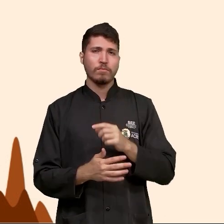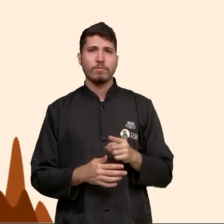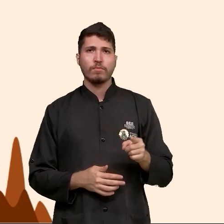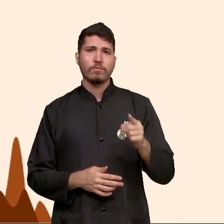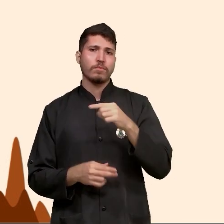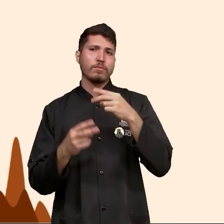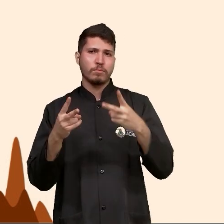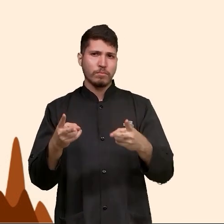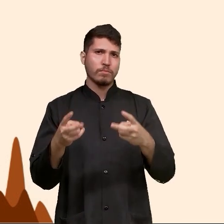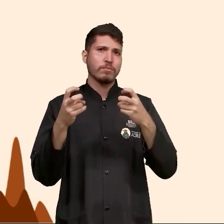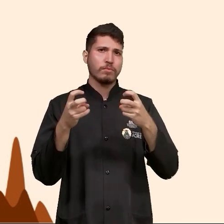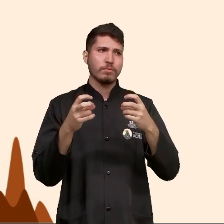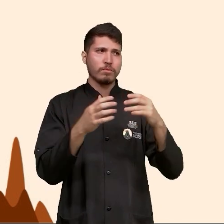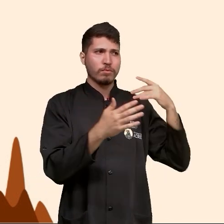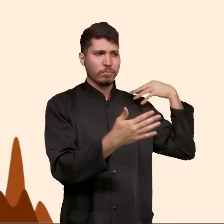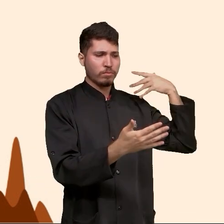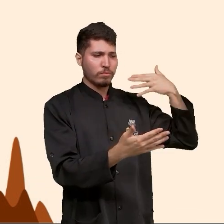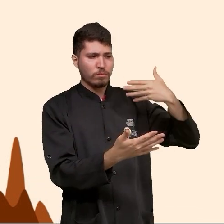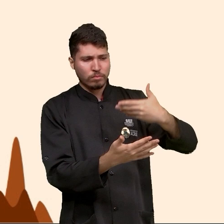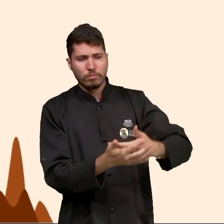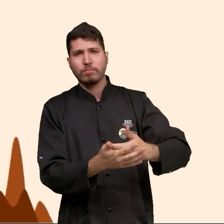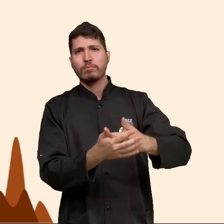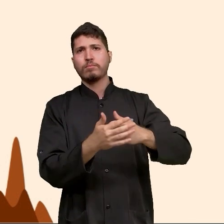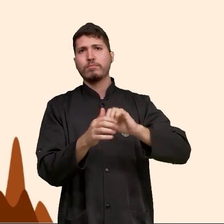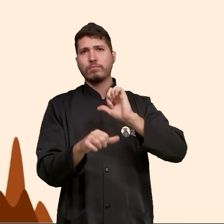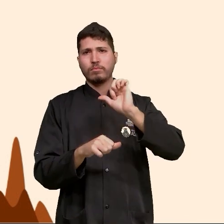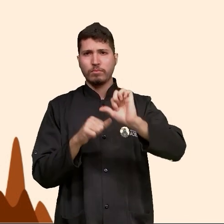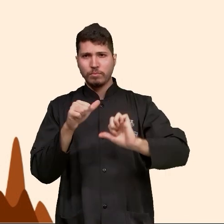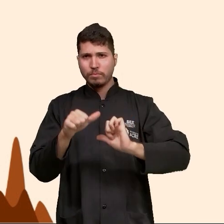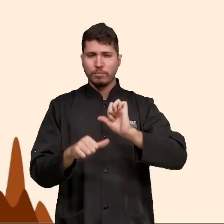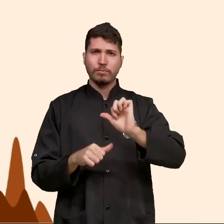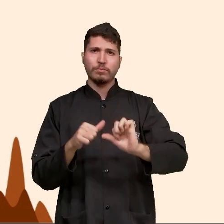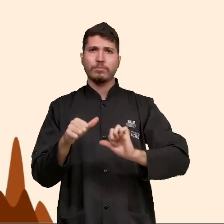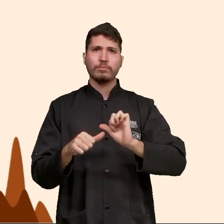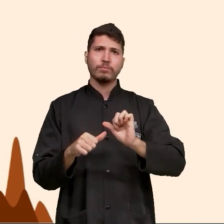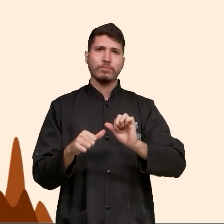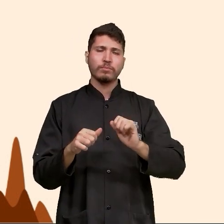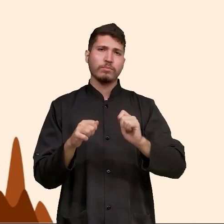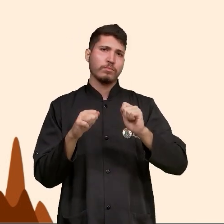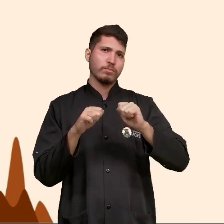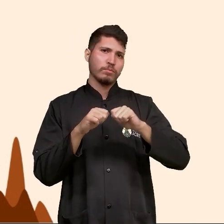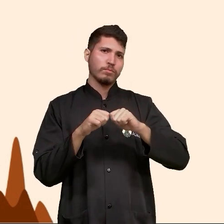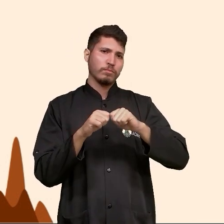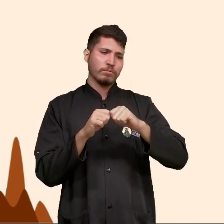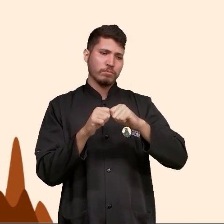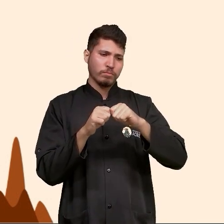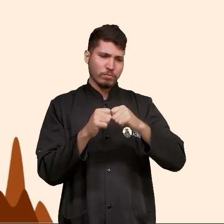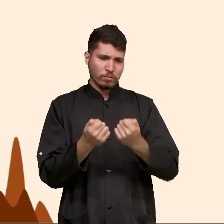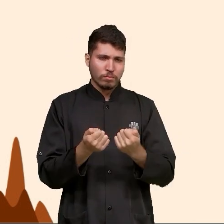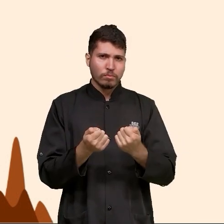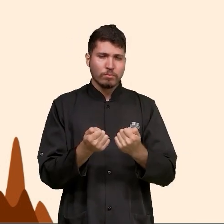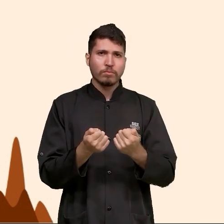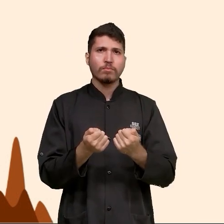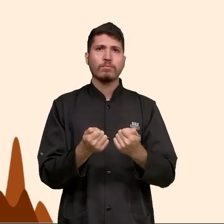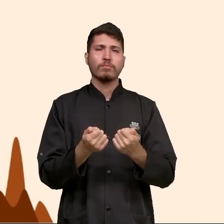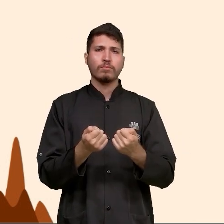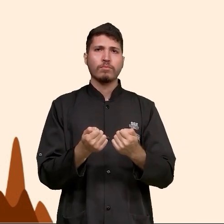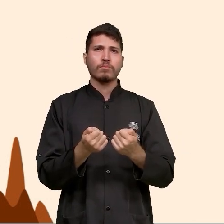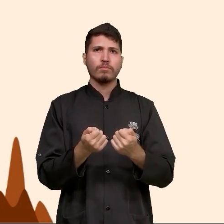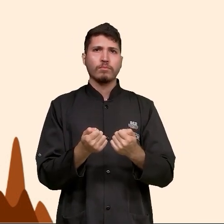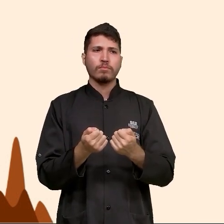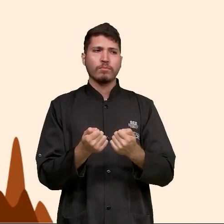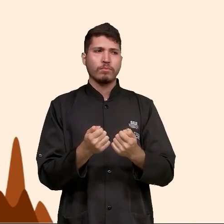essa mudança que ocorreu ao longo do tempo. Ela rompeu tradições, né, a arte. Nas